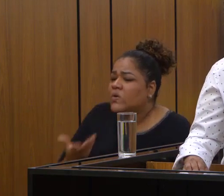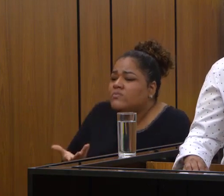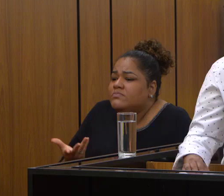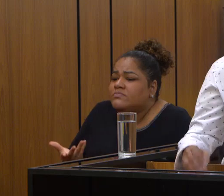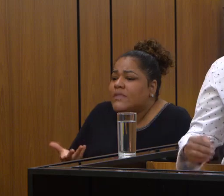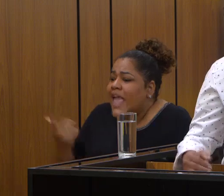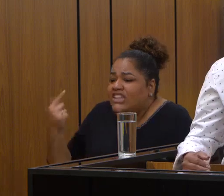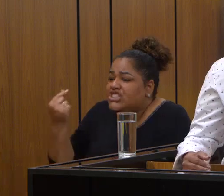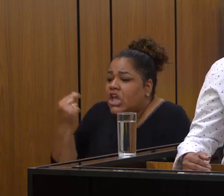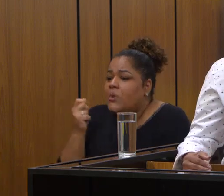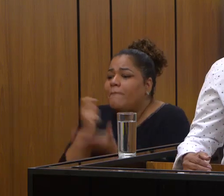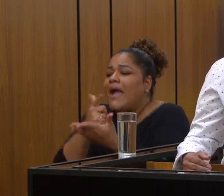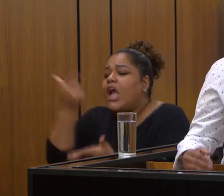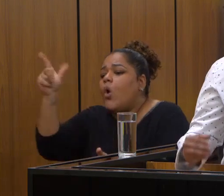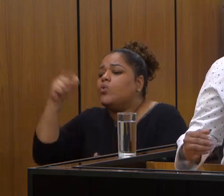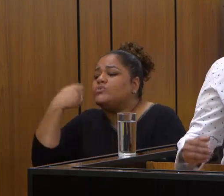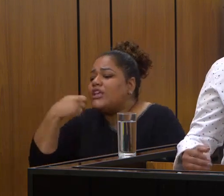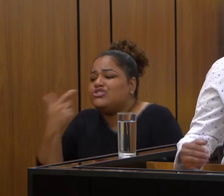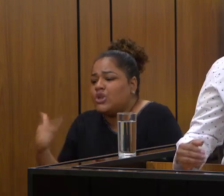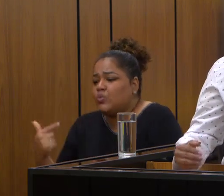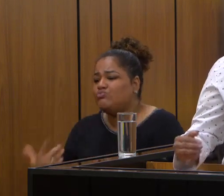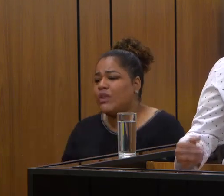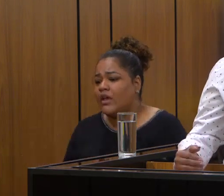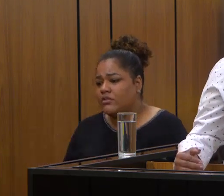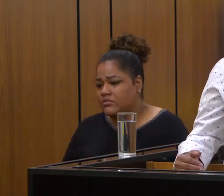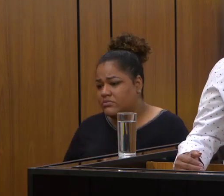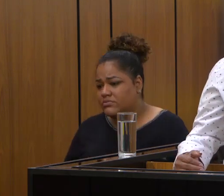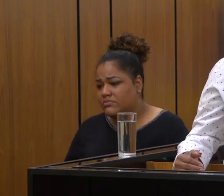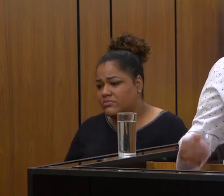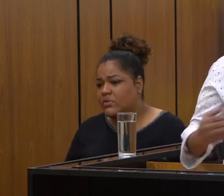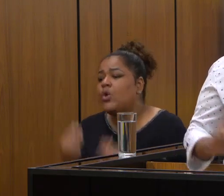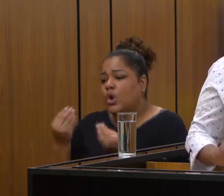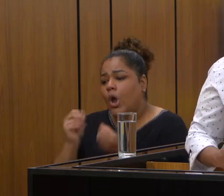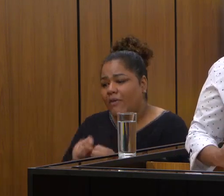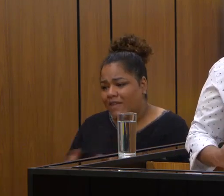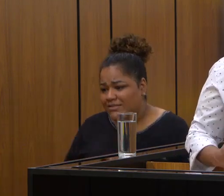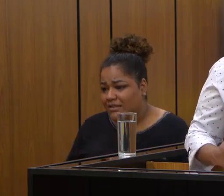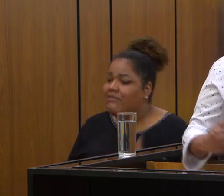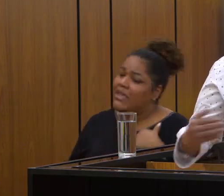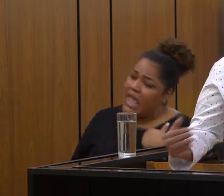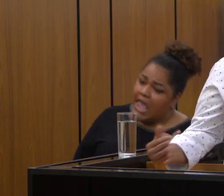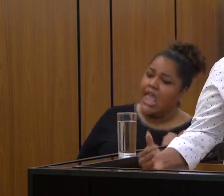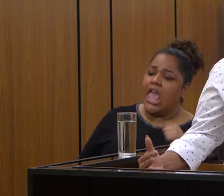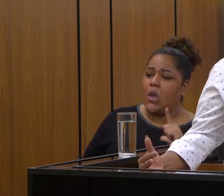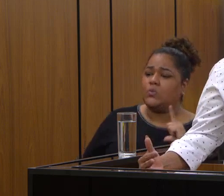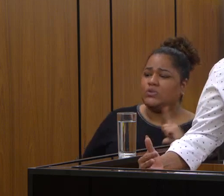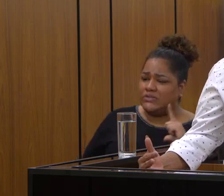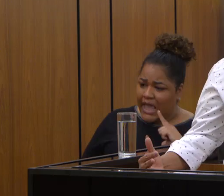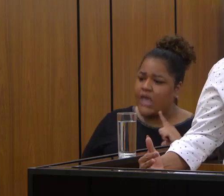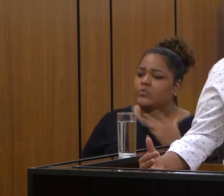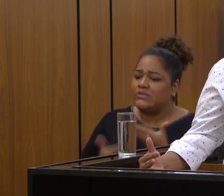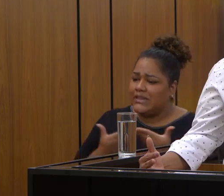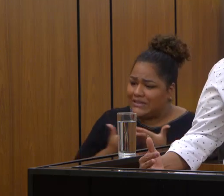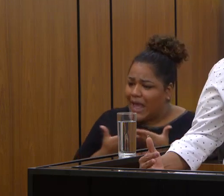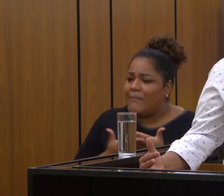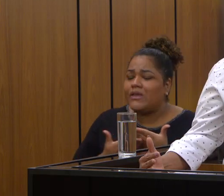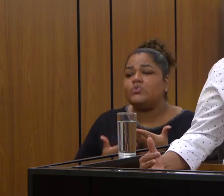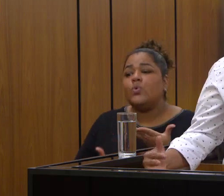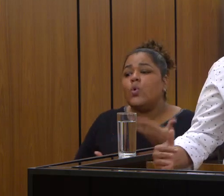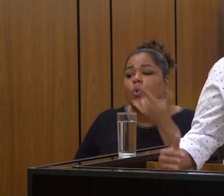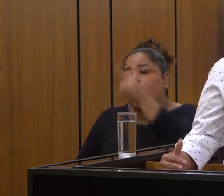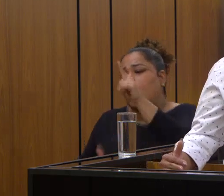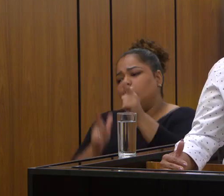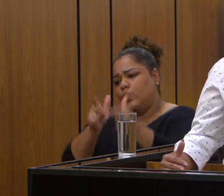nós às vezes ainda temos Graças a Deus eu estou fazendo tratamento novamente